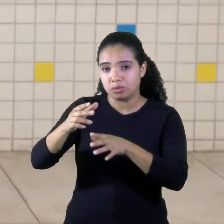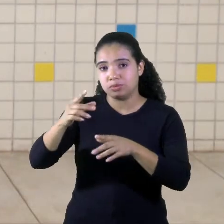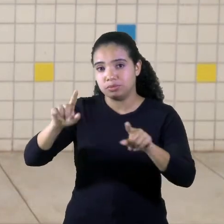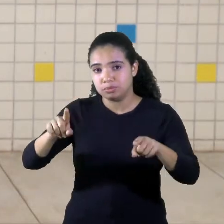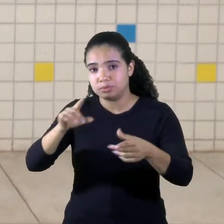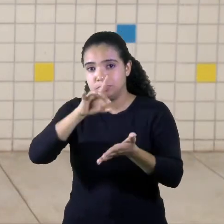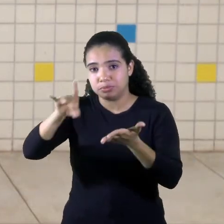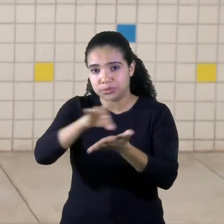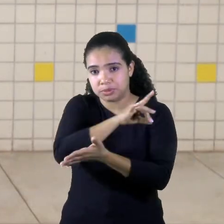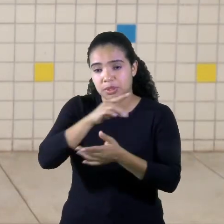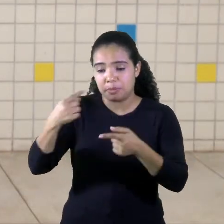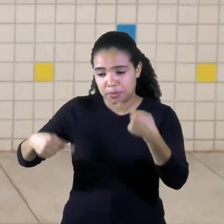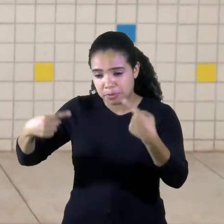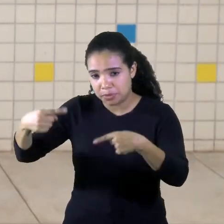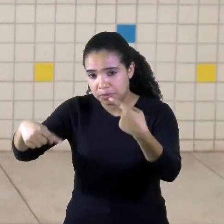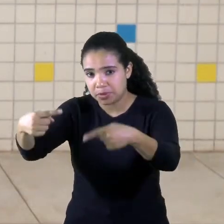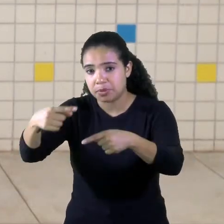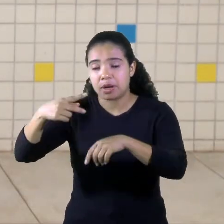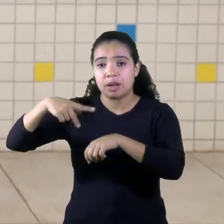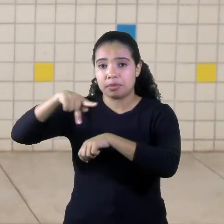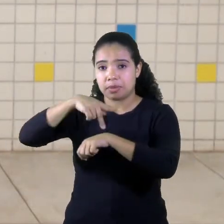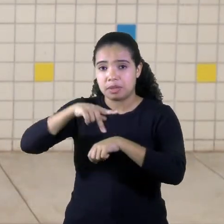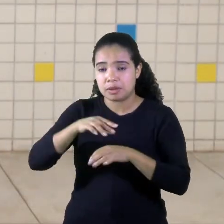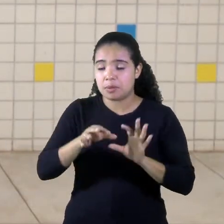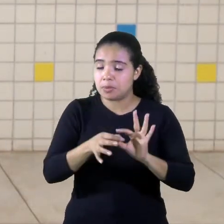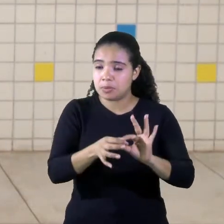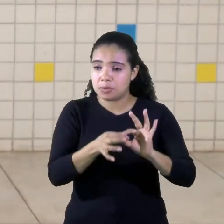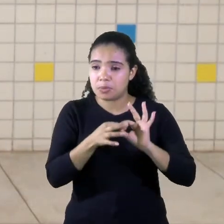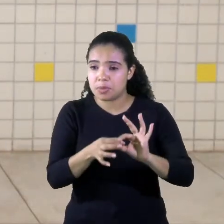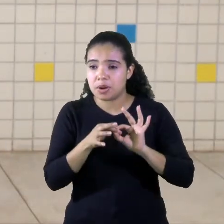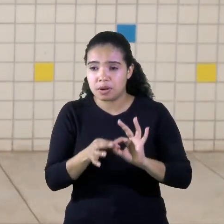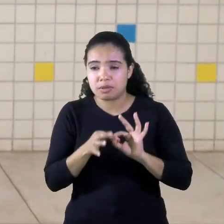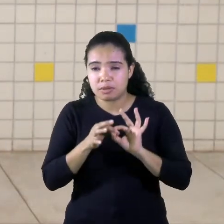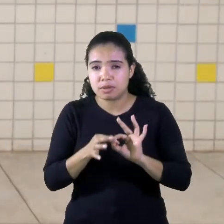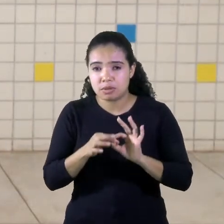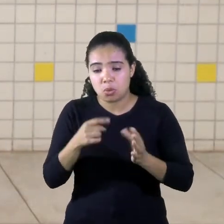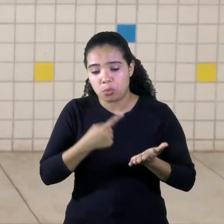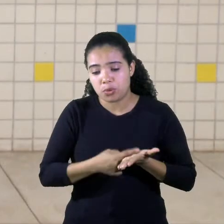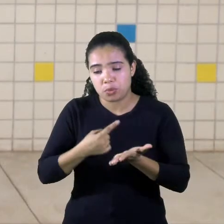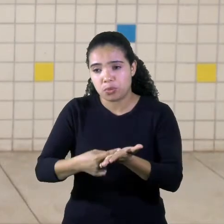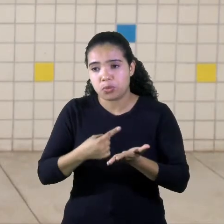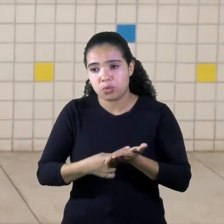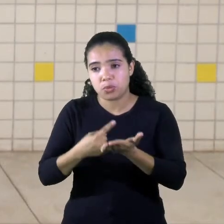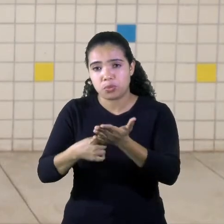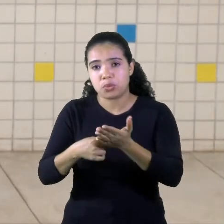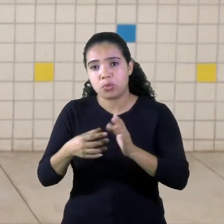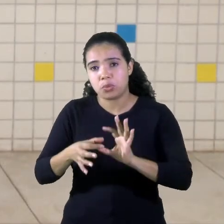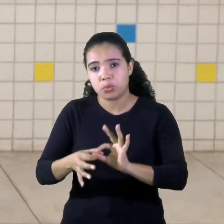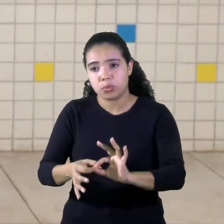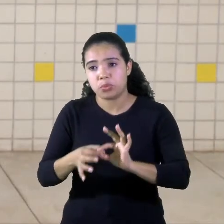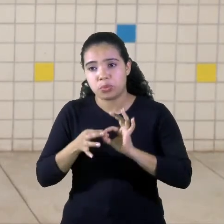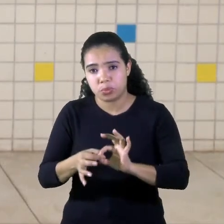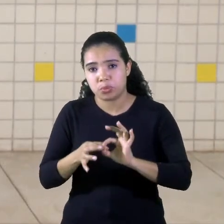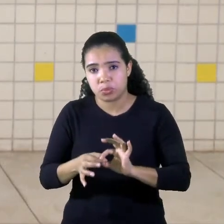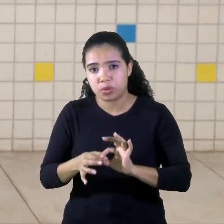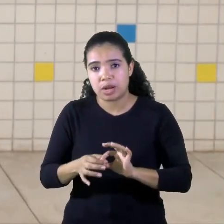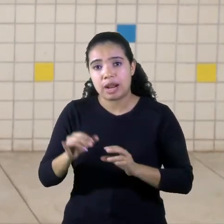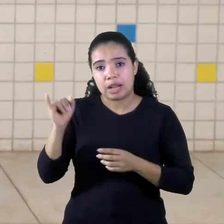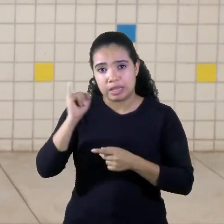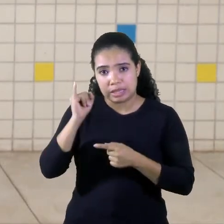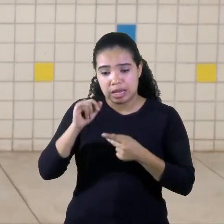do mesmo grupo. Então cria-se uma aliança, um acordo com esses territórios,